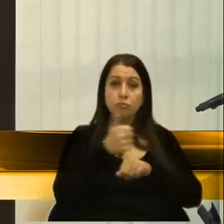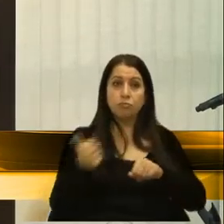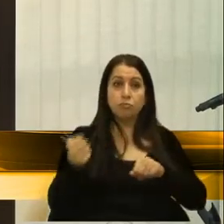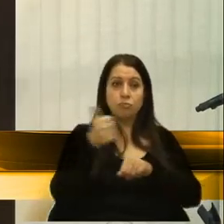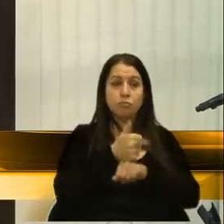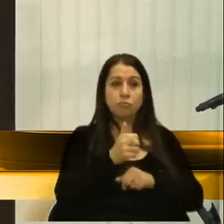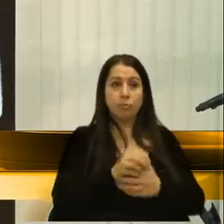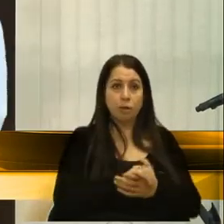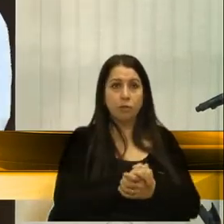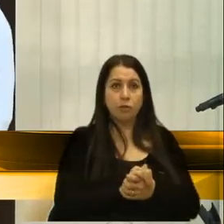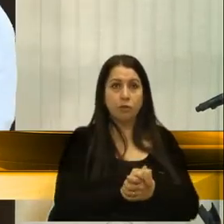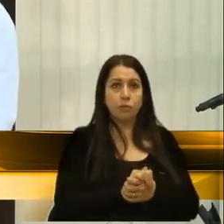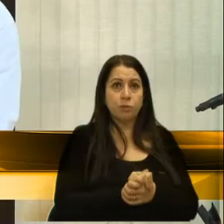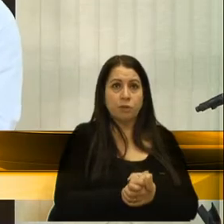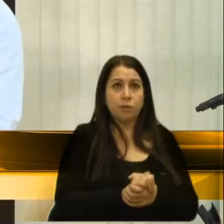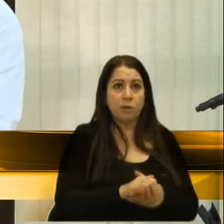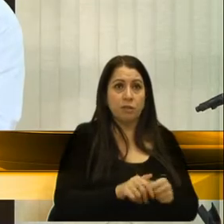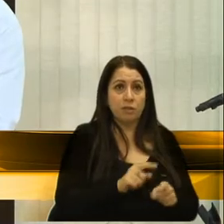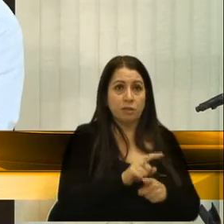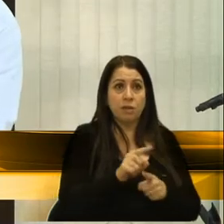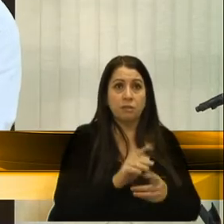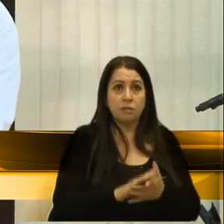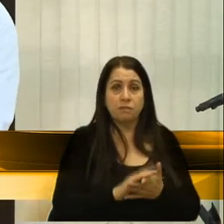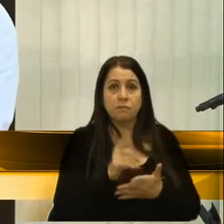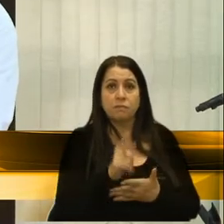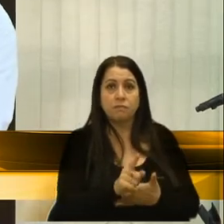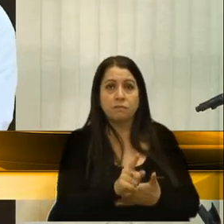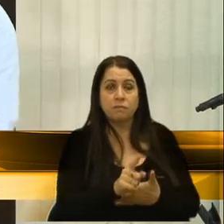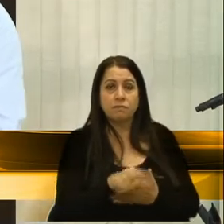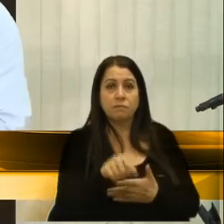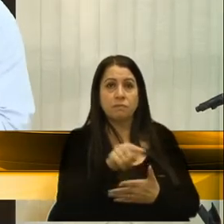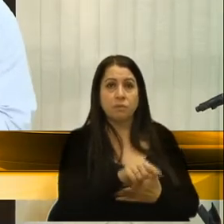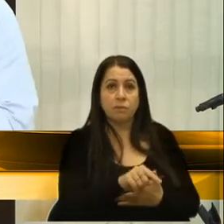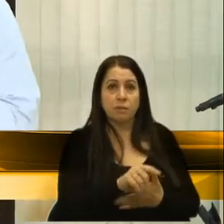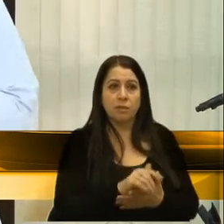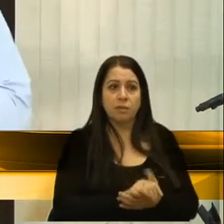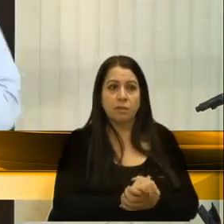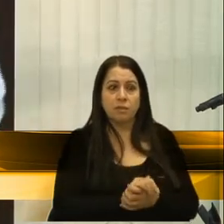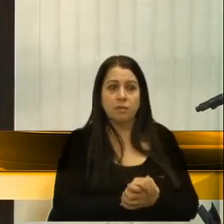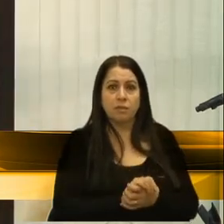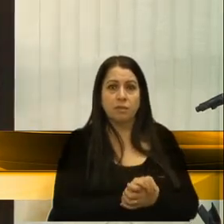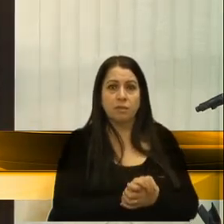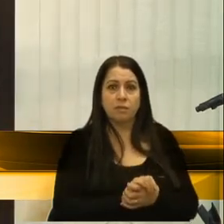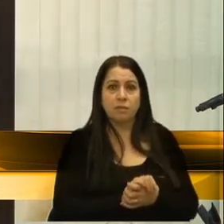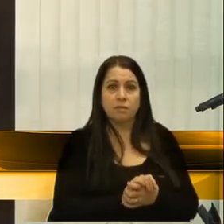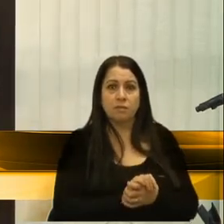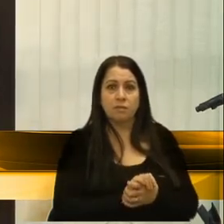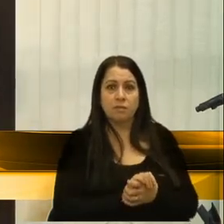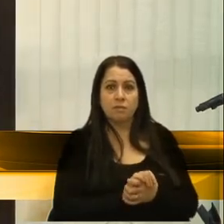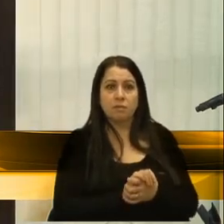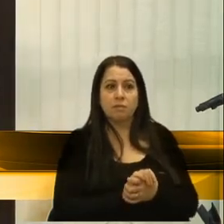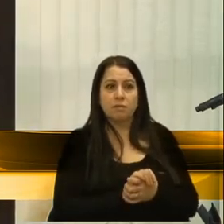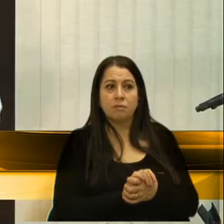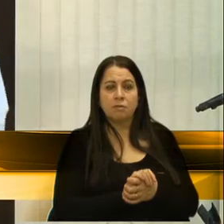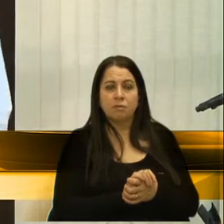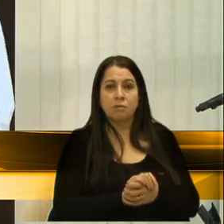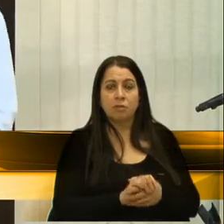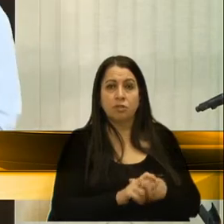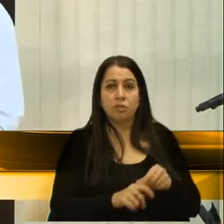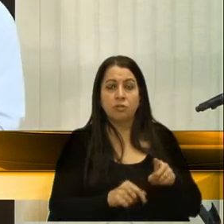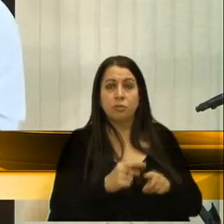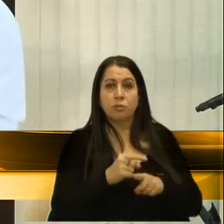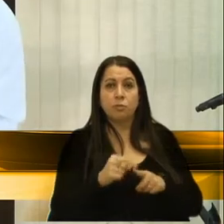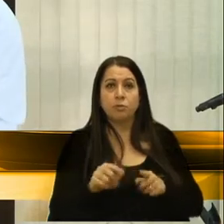e outras necessidades fossem colocadas em alguns setores. Eu vou citar um exemplo. Eu sou jornalista e eu trouxe